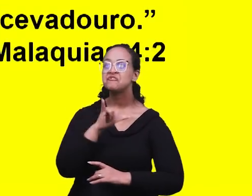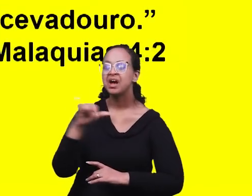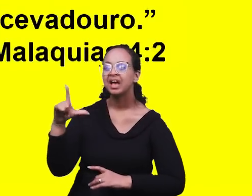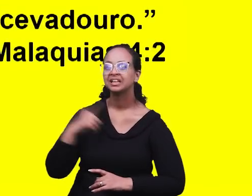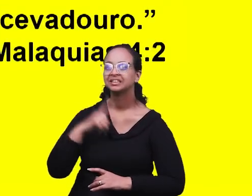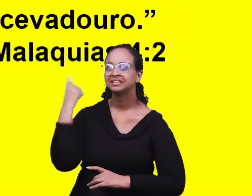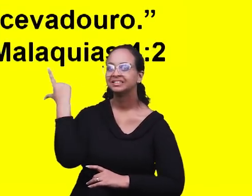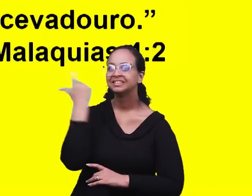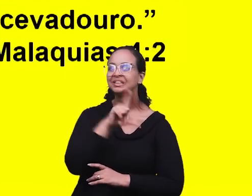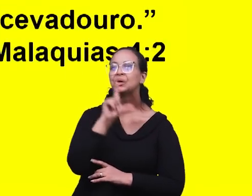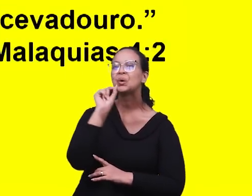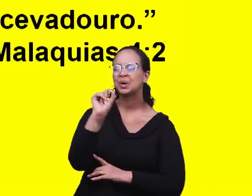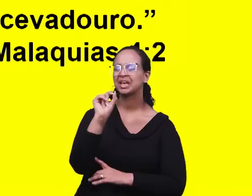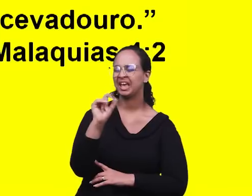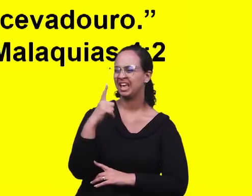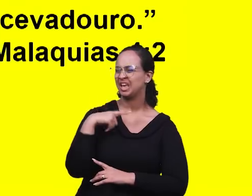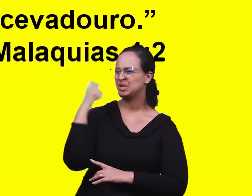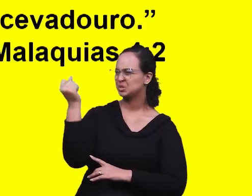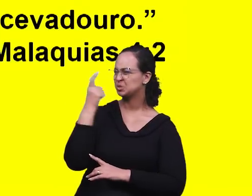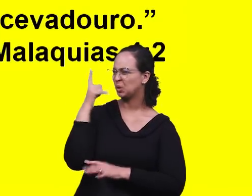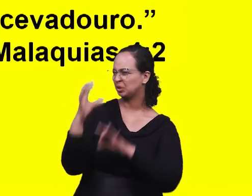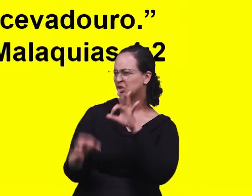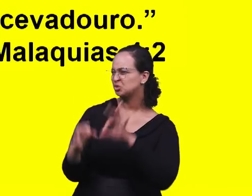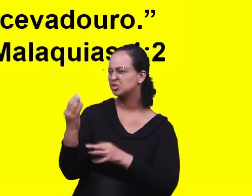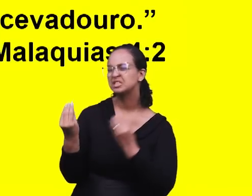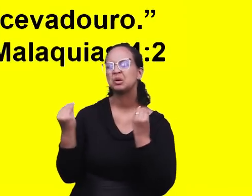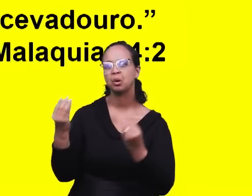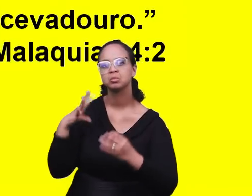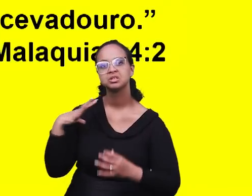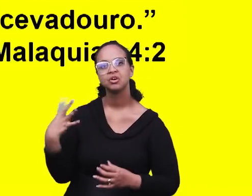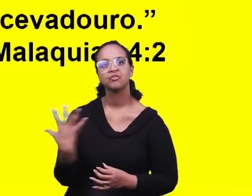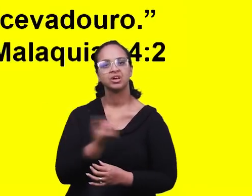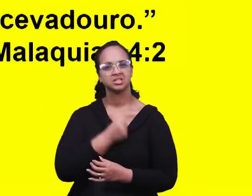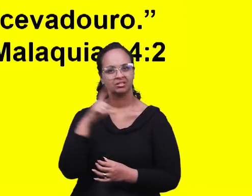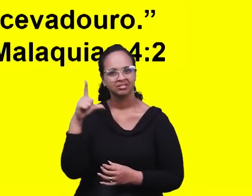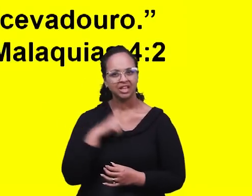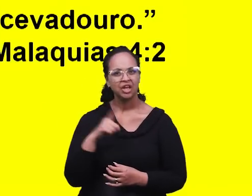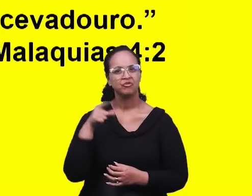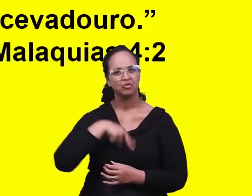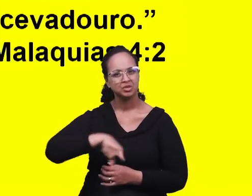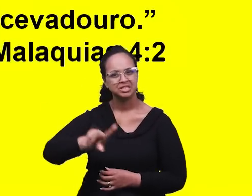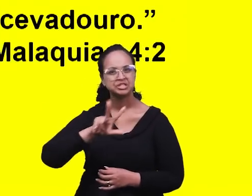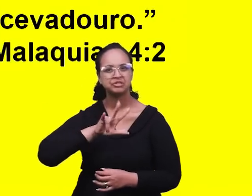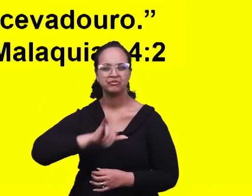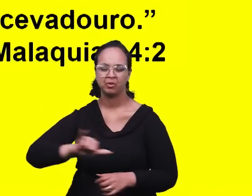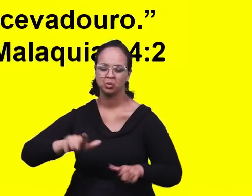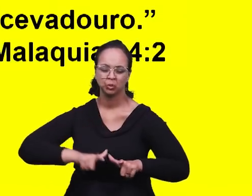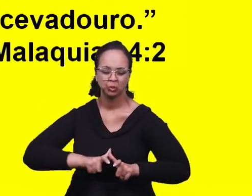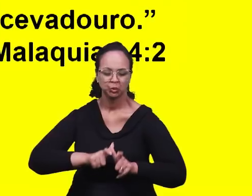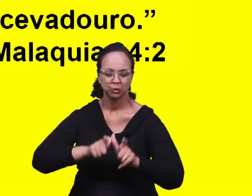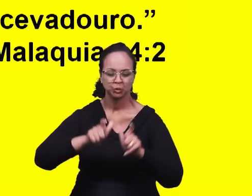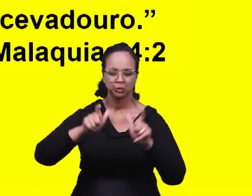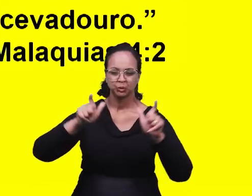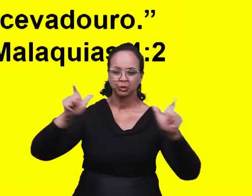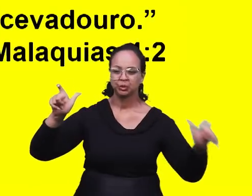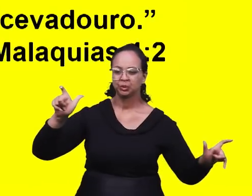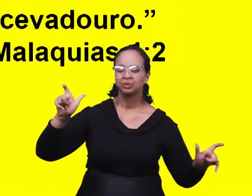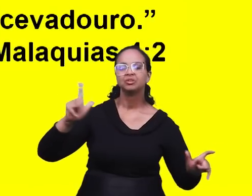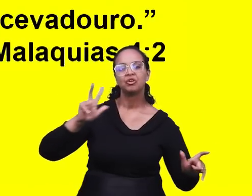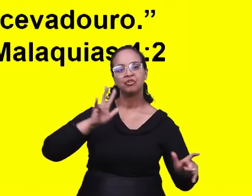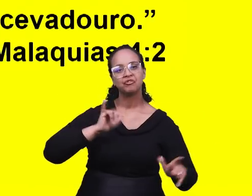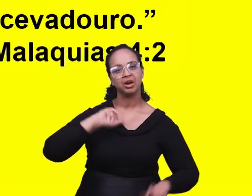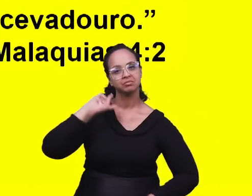da justiça, e salvação trará debaixo das suas asas, e saireis e crescereis como os bezerros